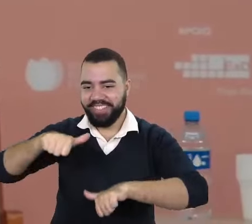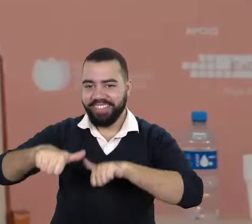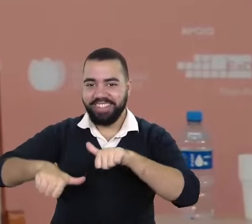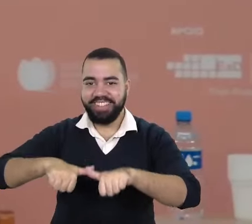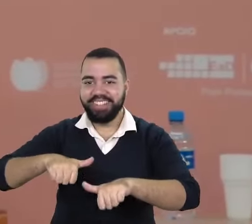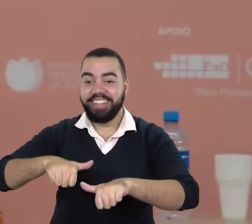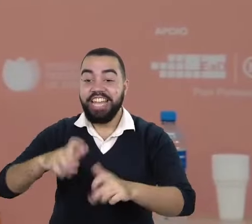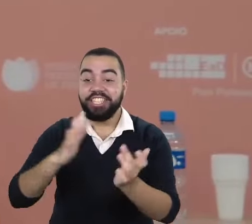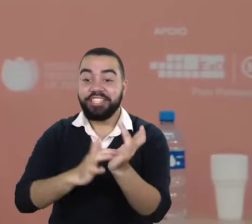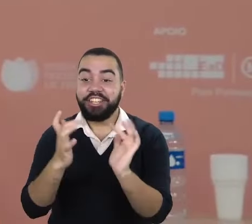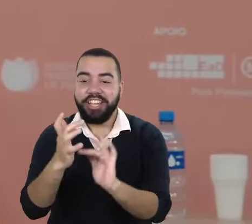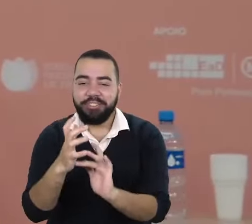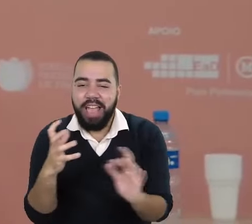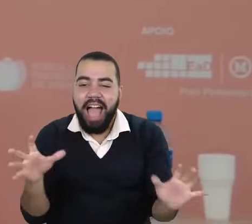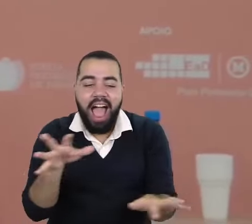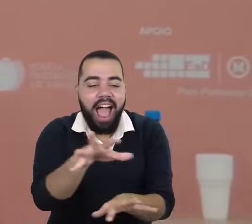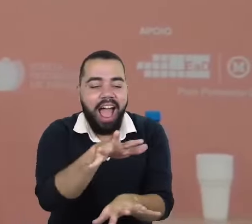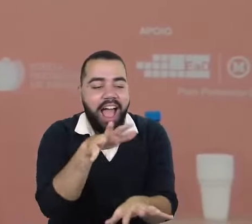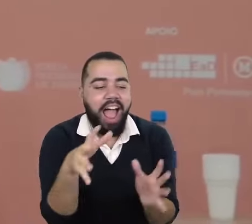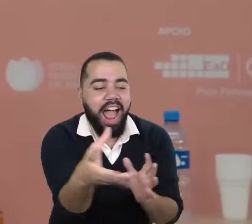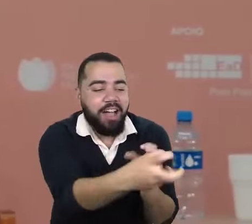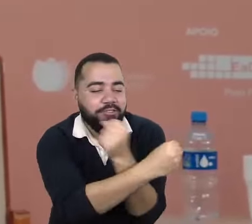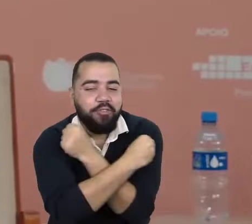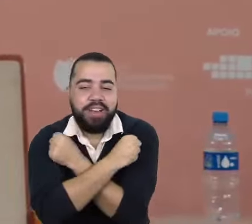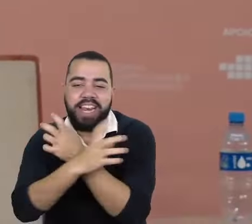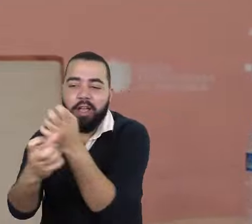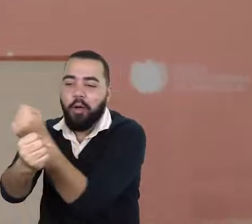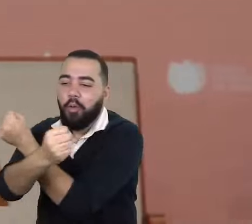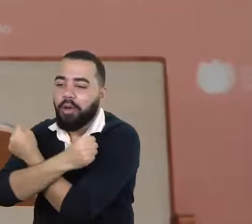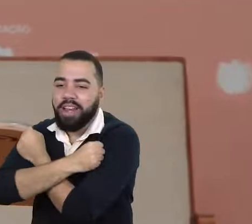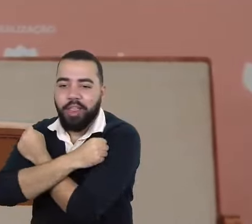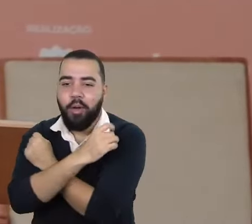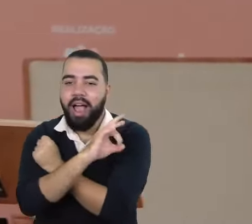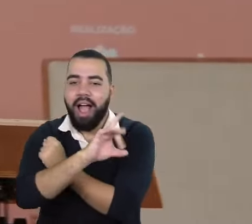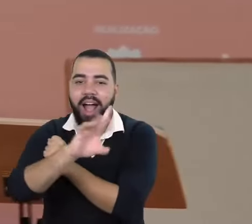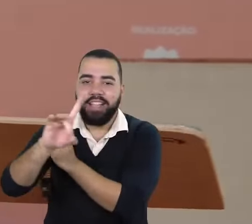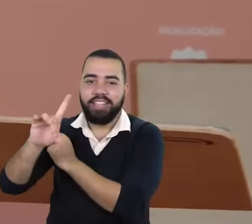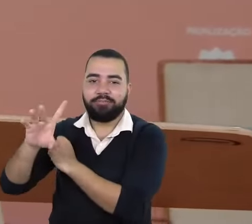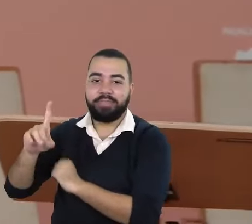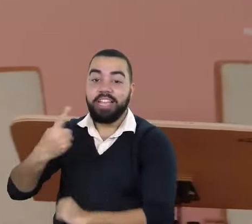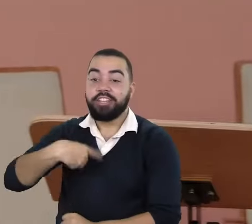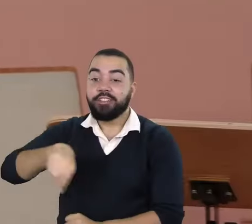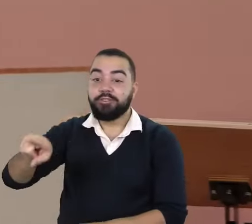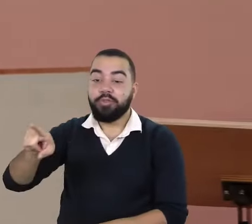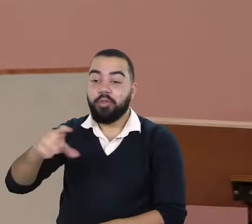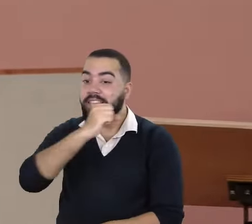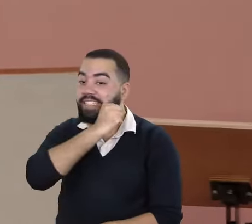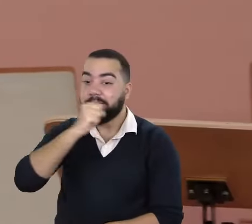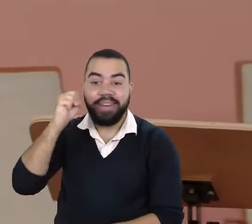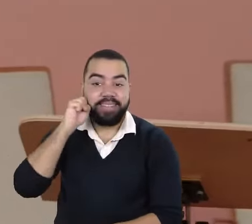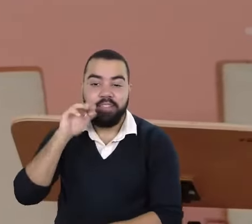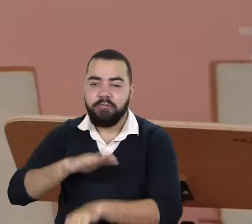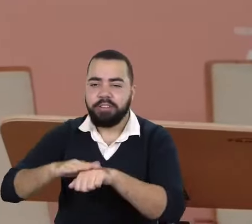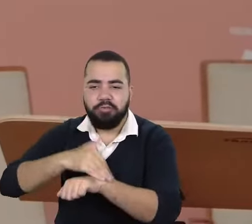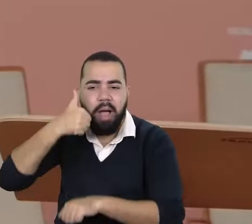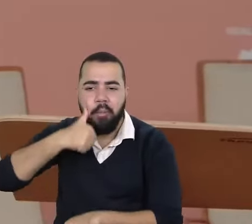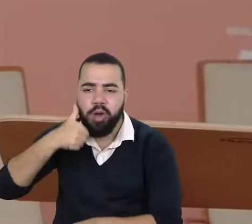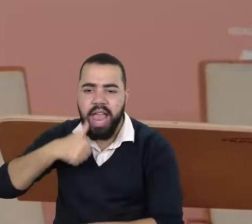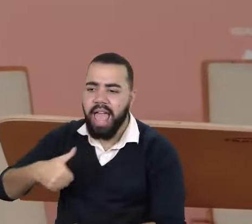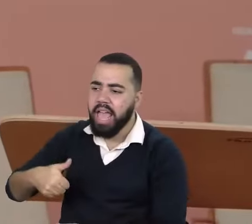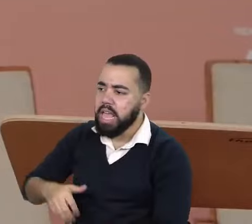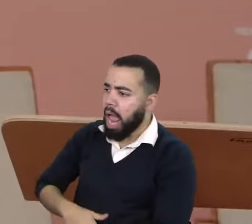E Jesus acolheu cada um deles. Jesus foi em território inimigo. Jesus conversou com mulher. Jesus